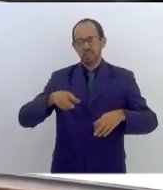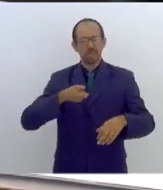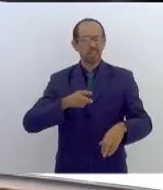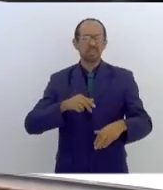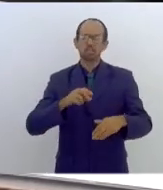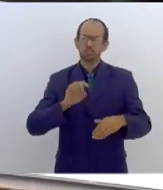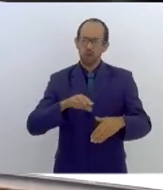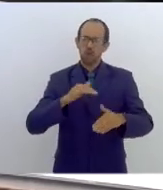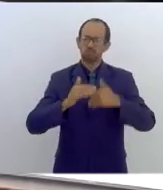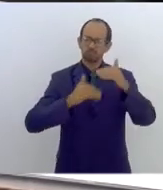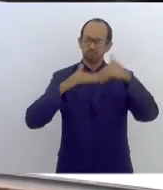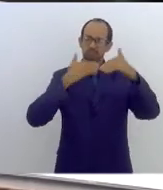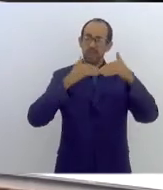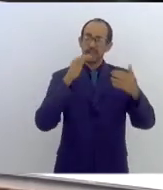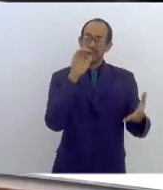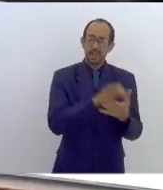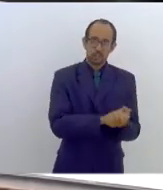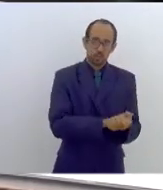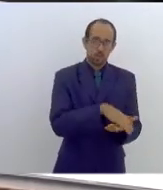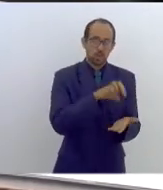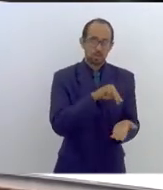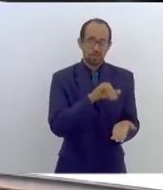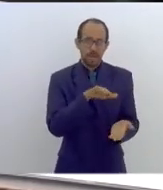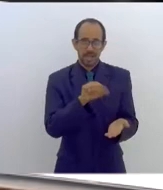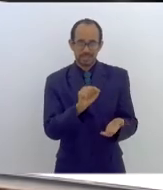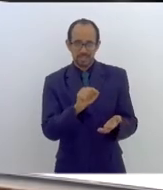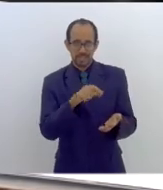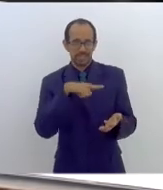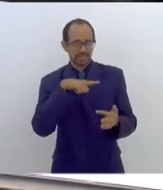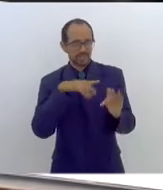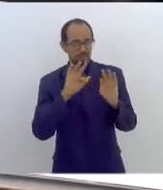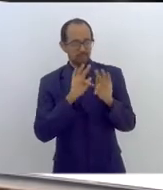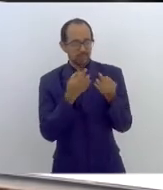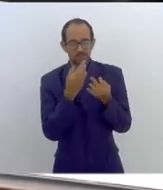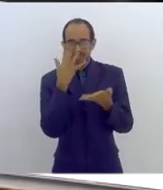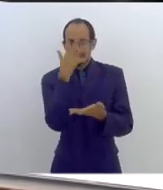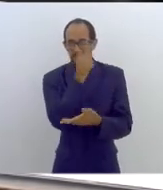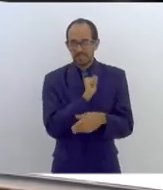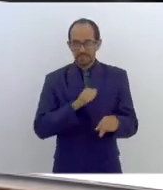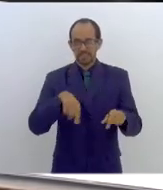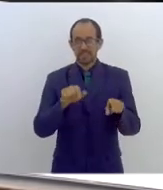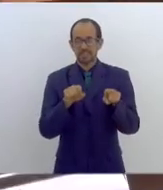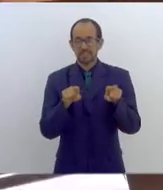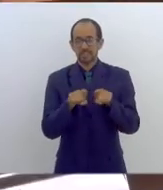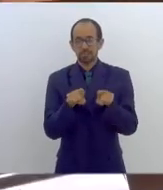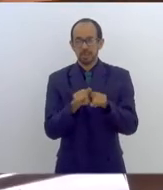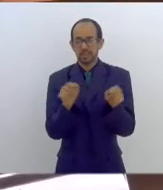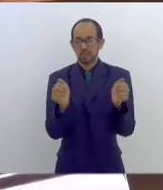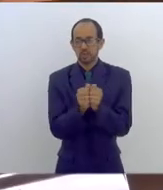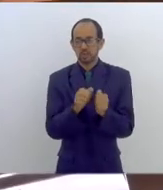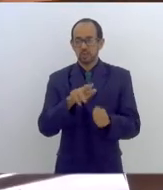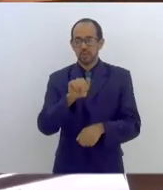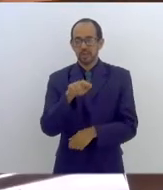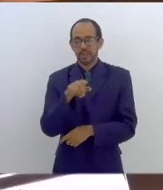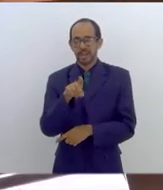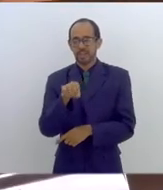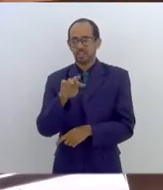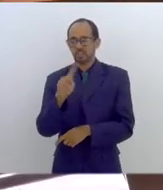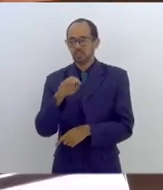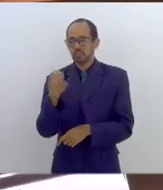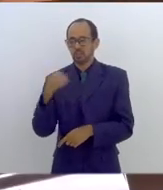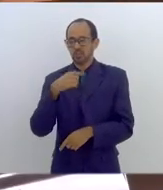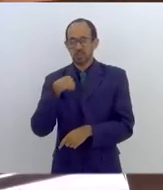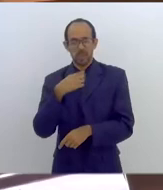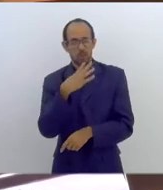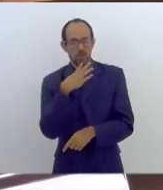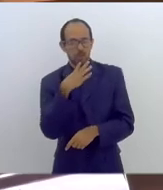casou com a Márcia com quem ele formou uma família linda né que junto com a Ricardinho que eu conheço desde o bebê Desde aquela